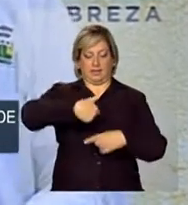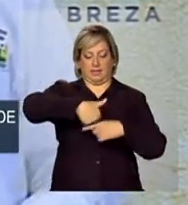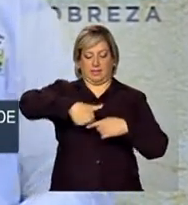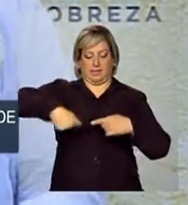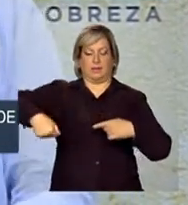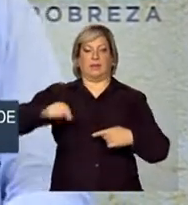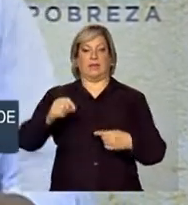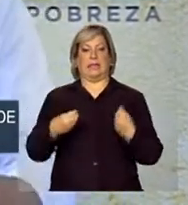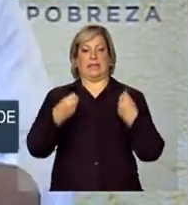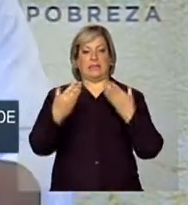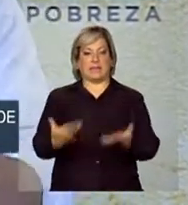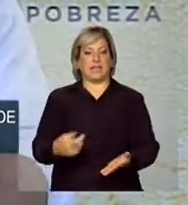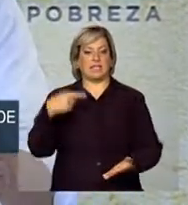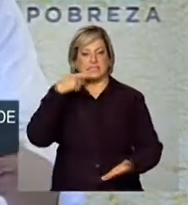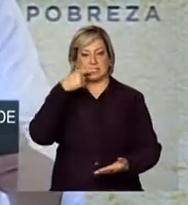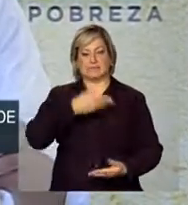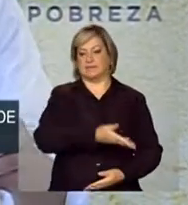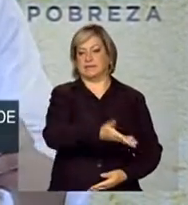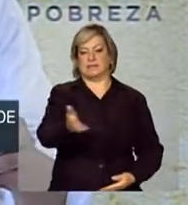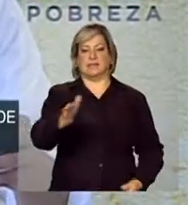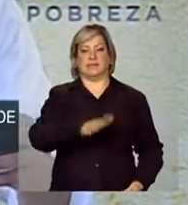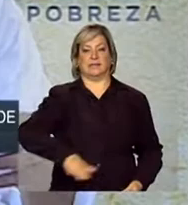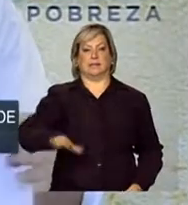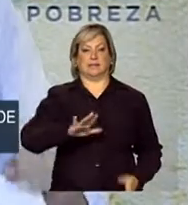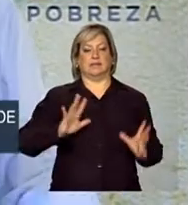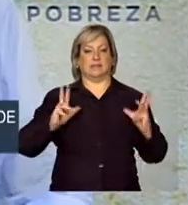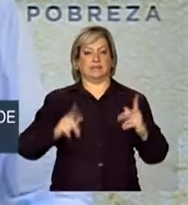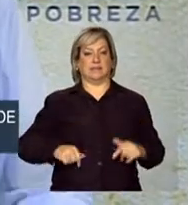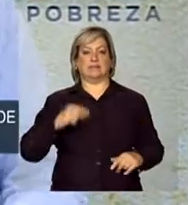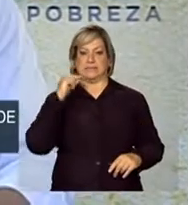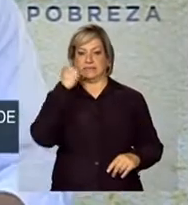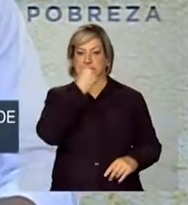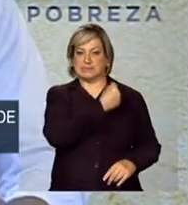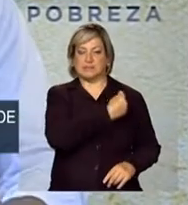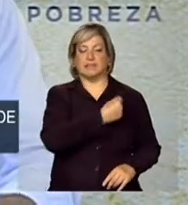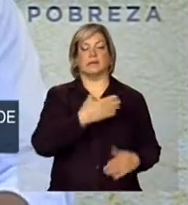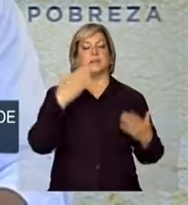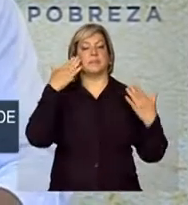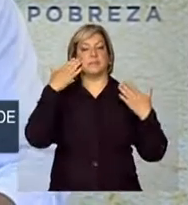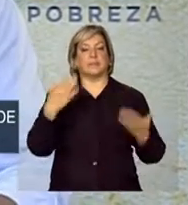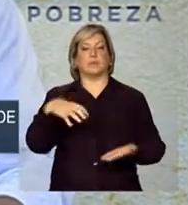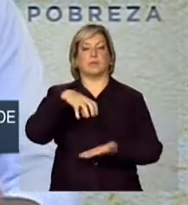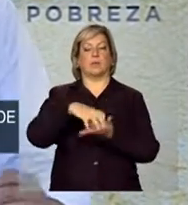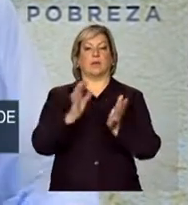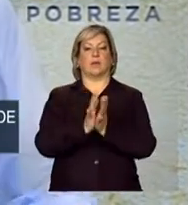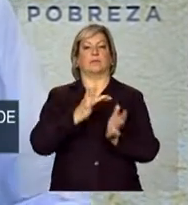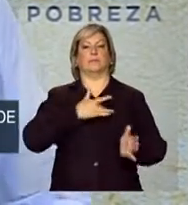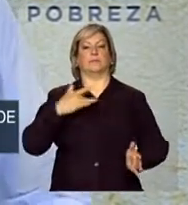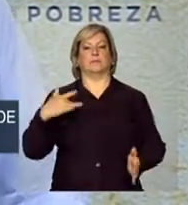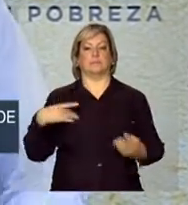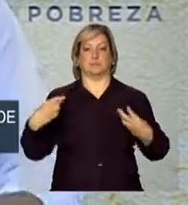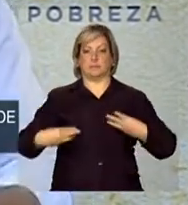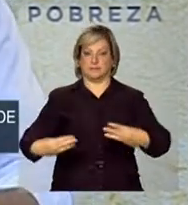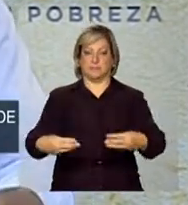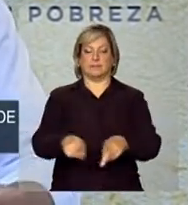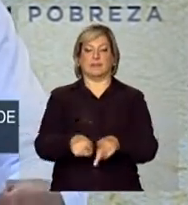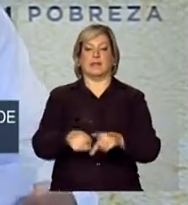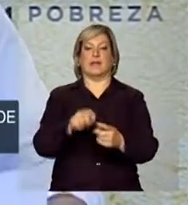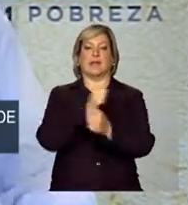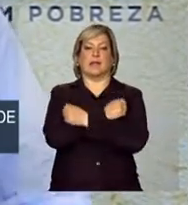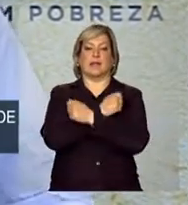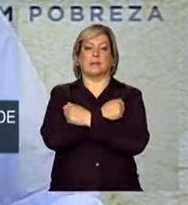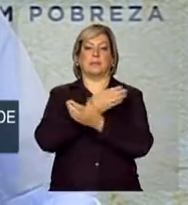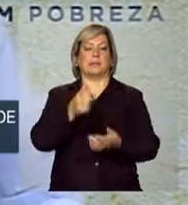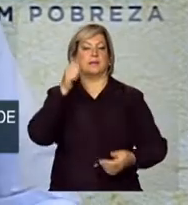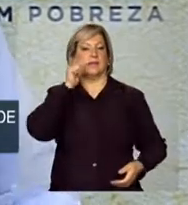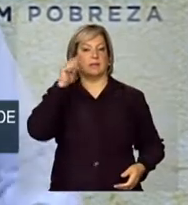entregar o kit aqui para ajudar na saúde bucal na área de higiene dental toda a equipe do Ministério da Saúde e dá um grande